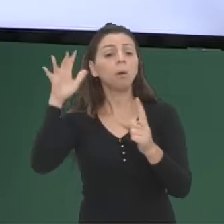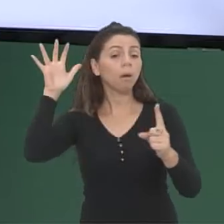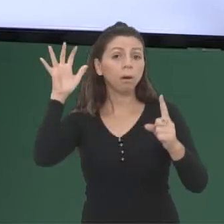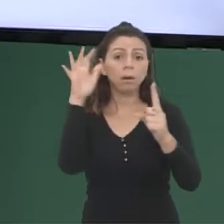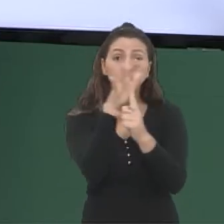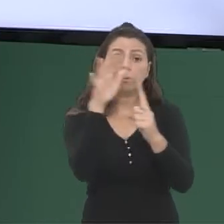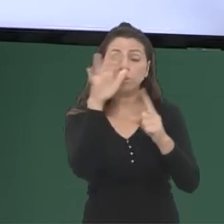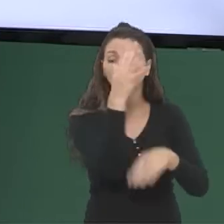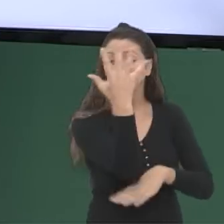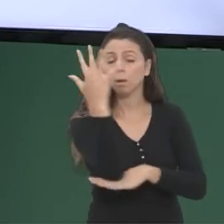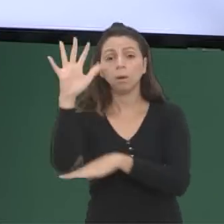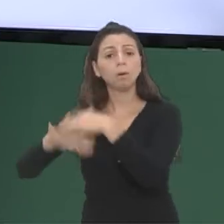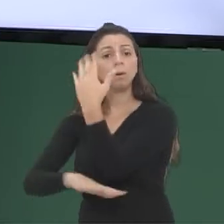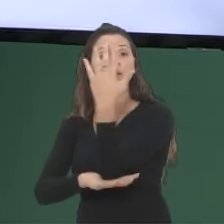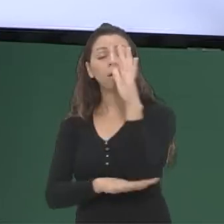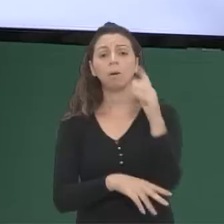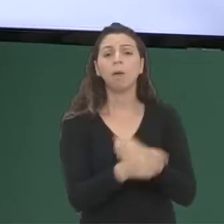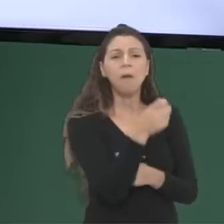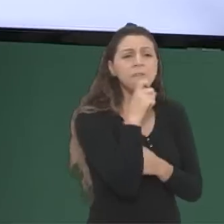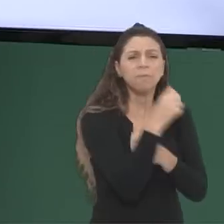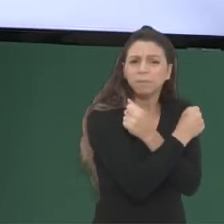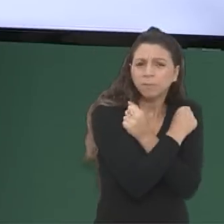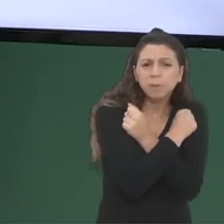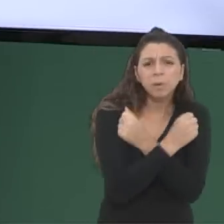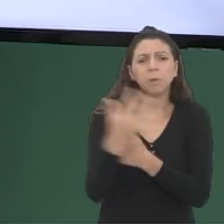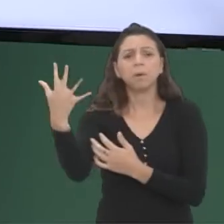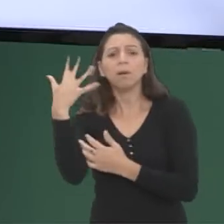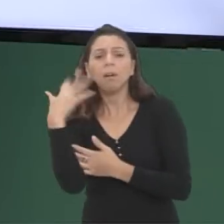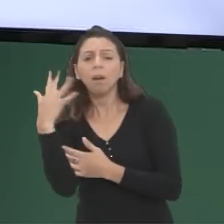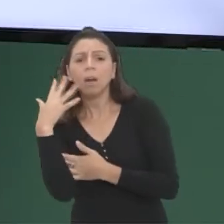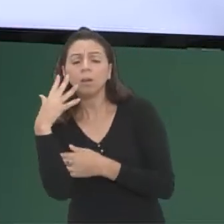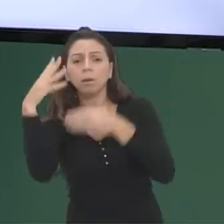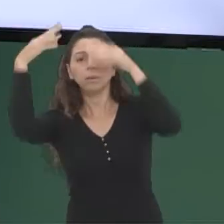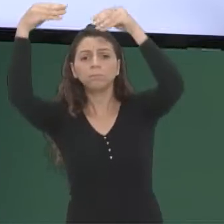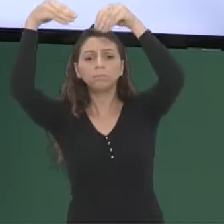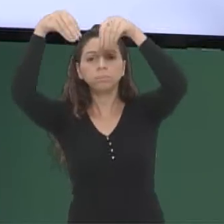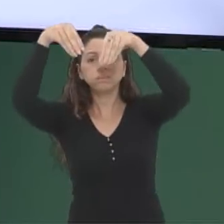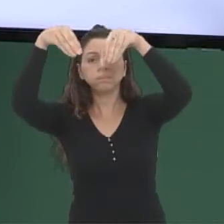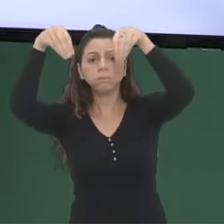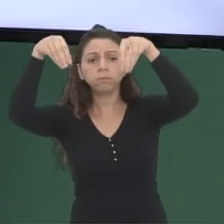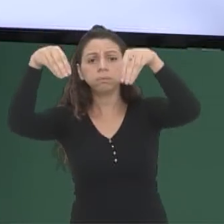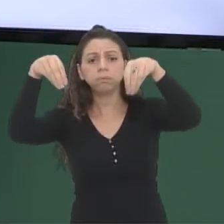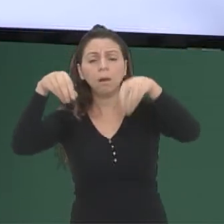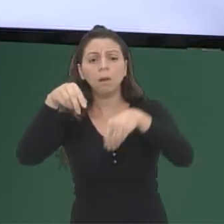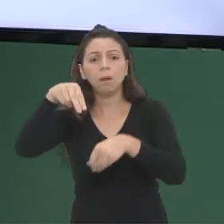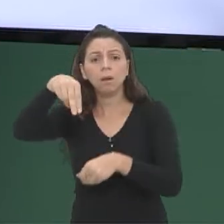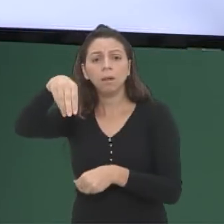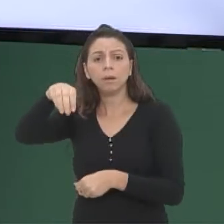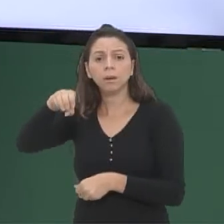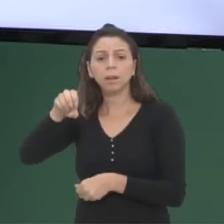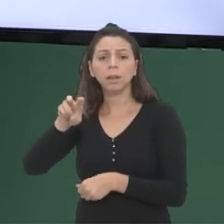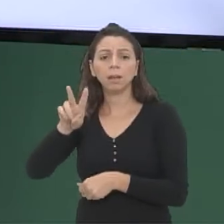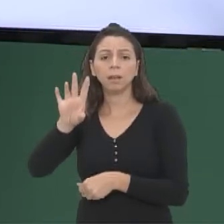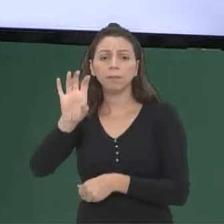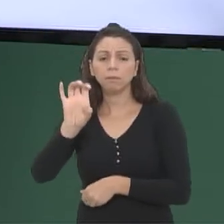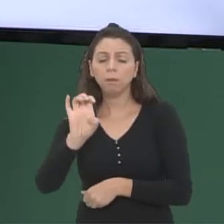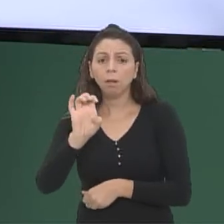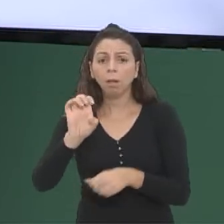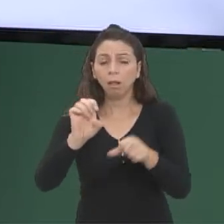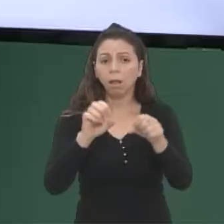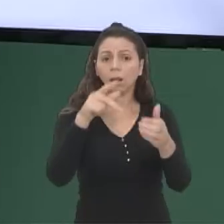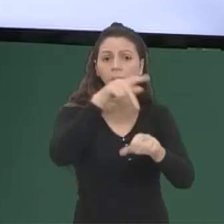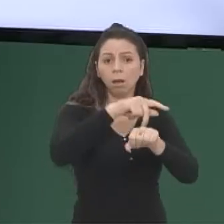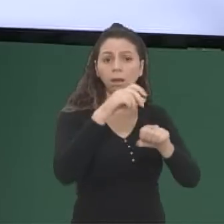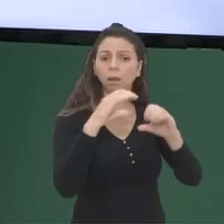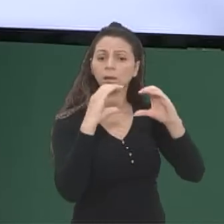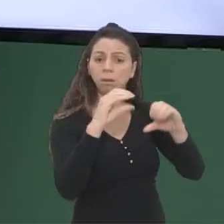natureza, frio intenso, calor, neve, vai fazer com que essa rocha ela se parta, ela se